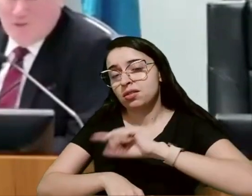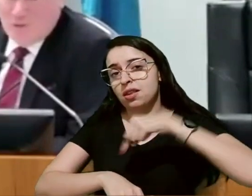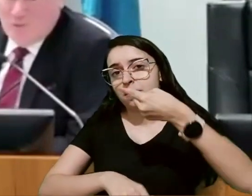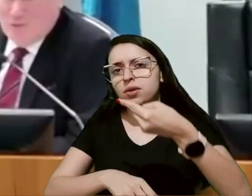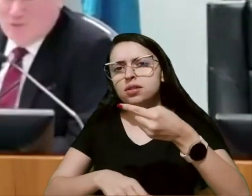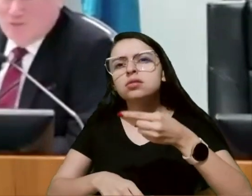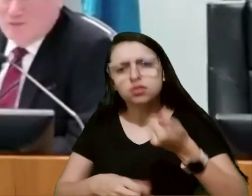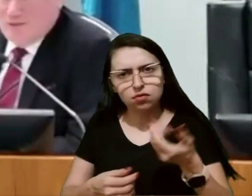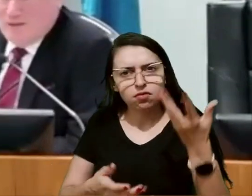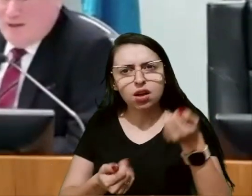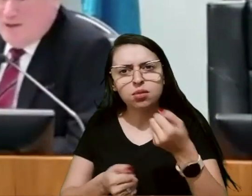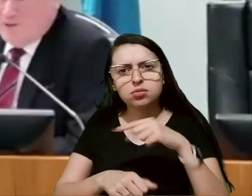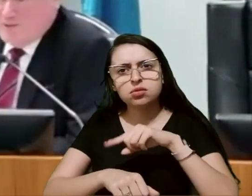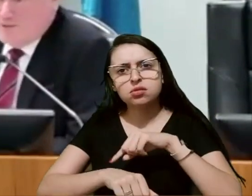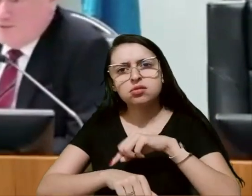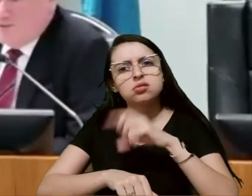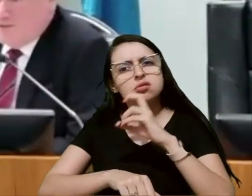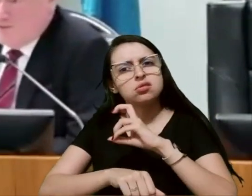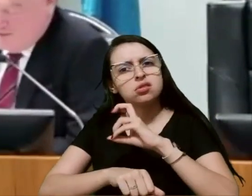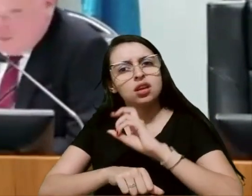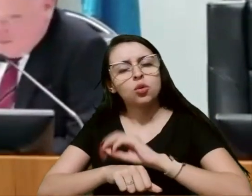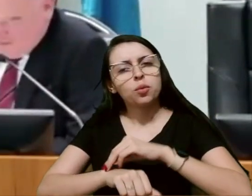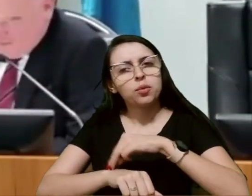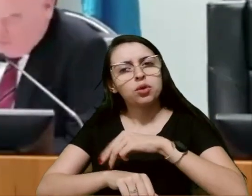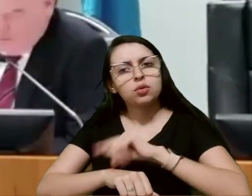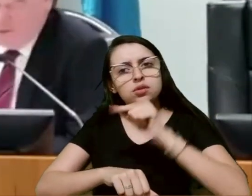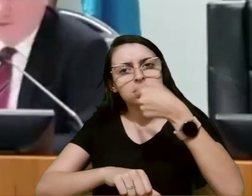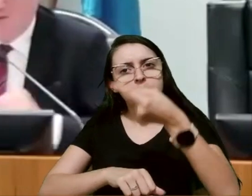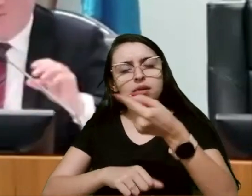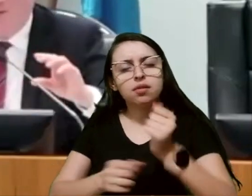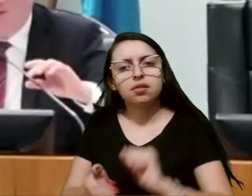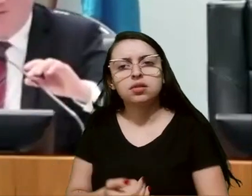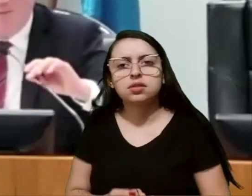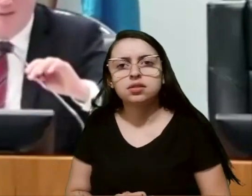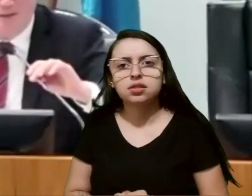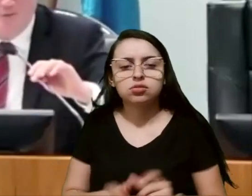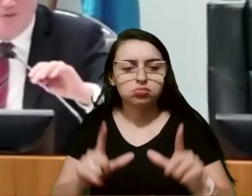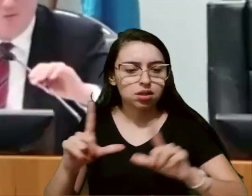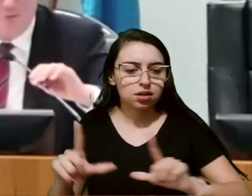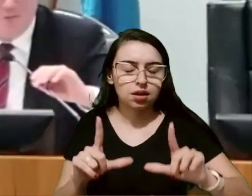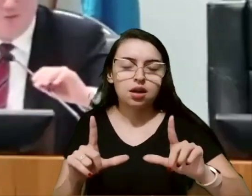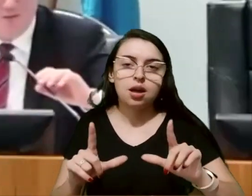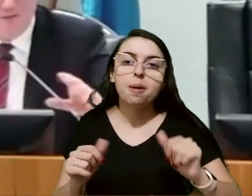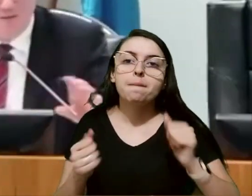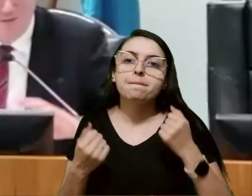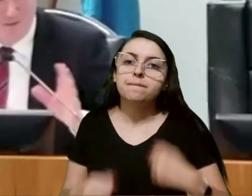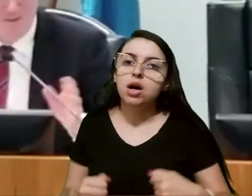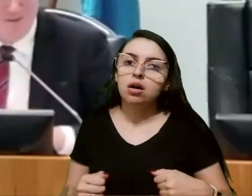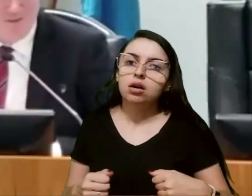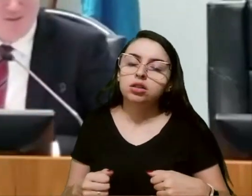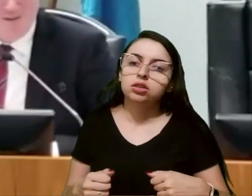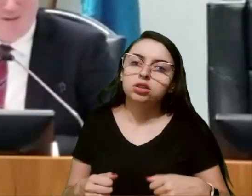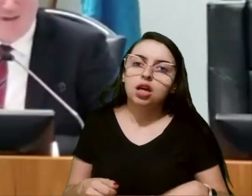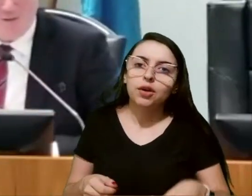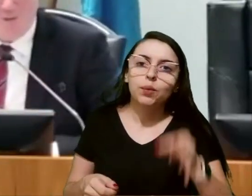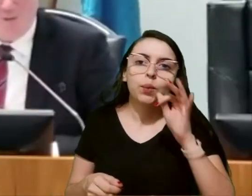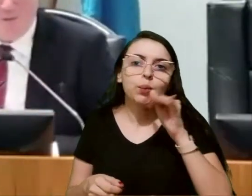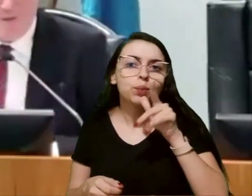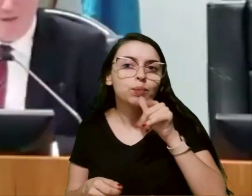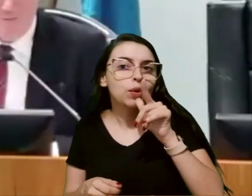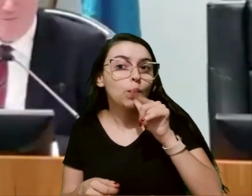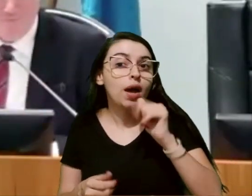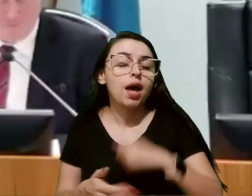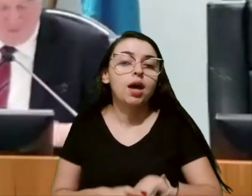daqui a 5 minutos? Aí a gente sistematiza. E o pessoal também que está nos assistindo pode ir lá tomar